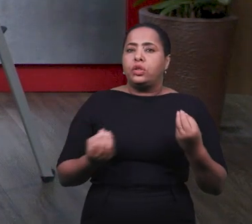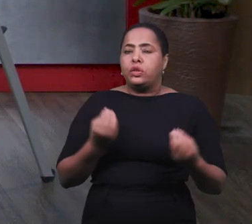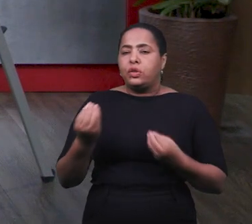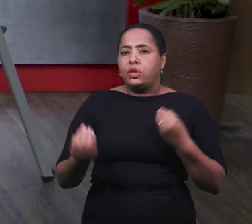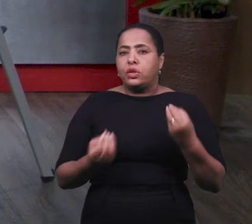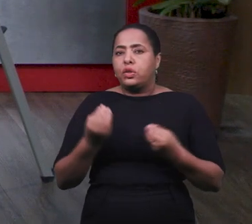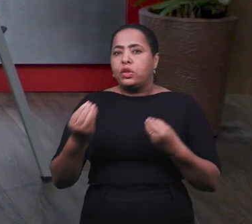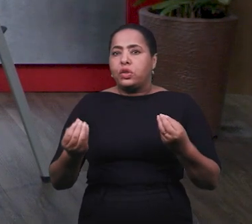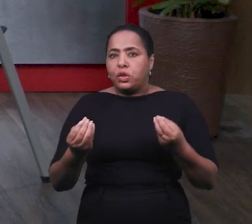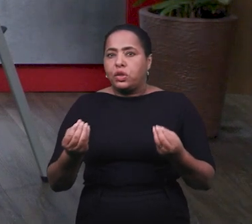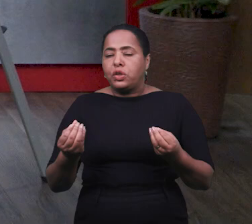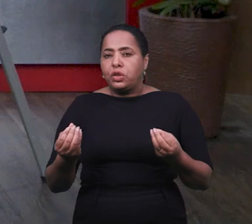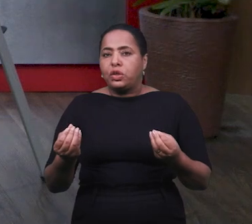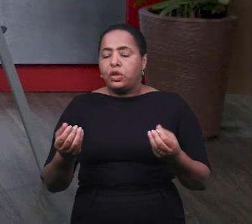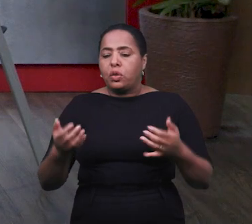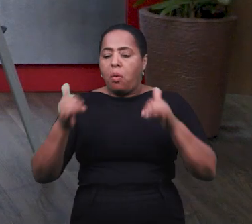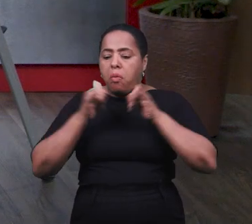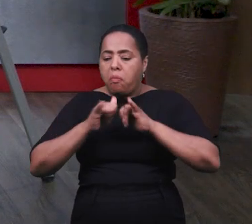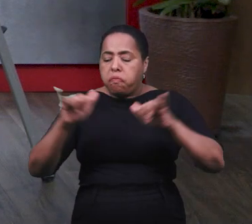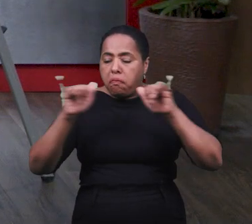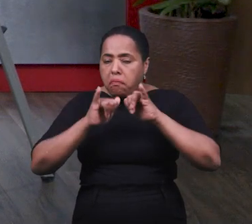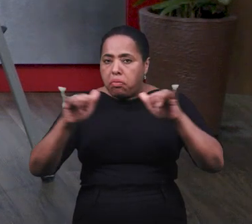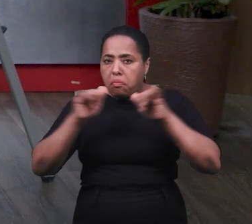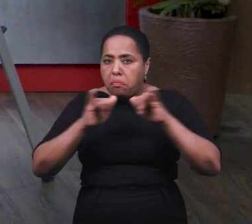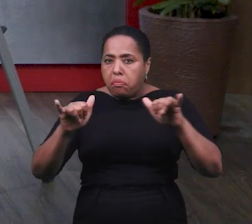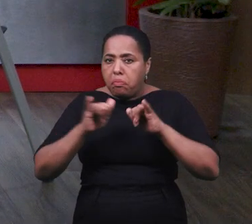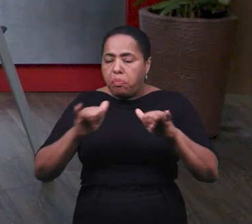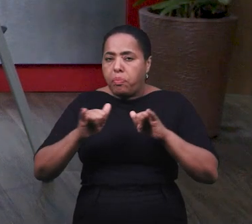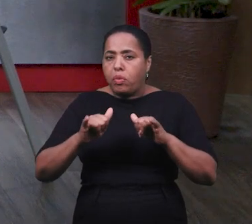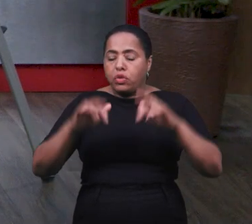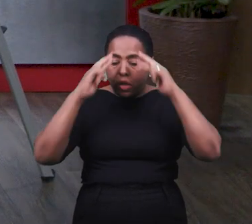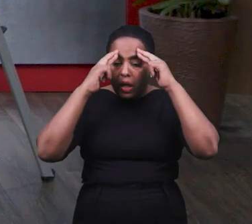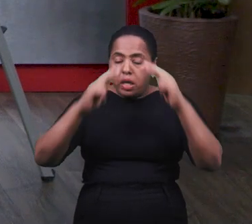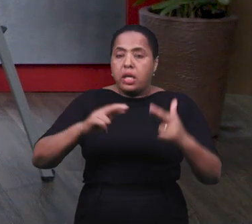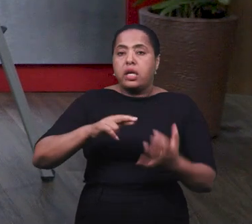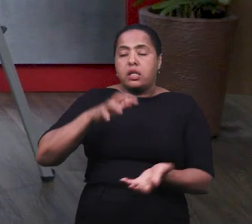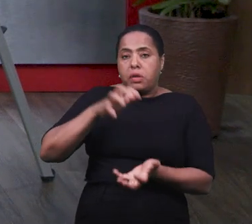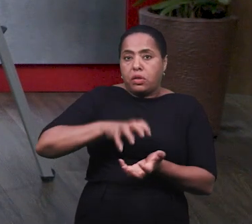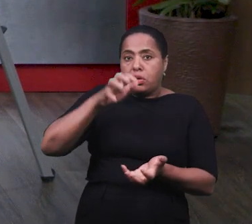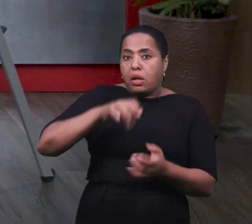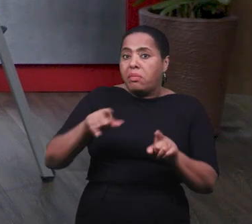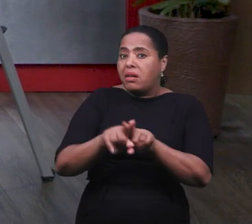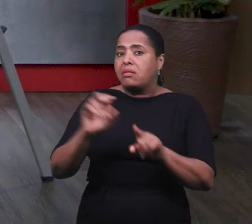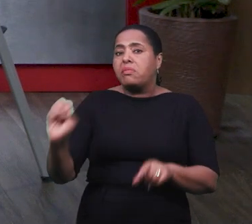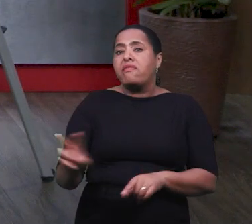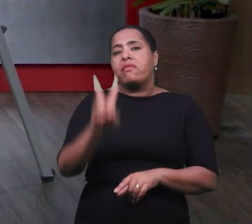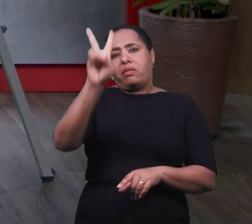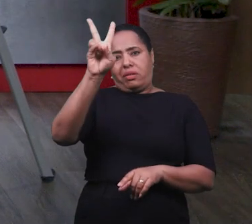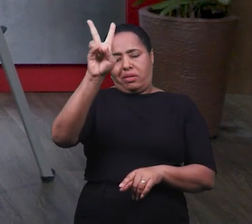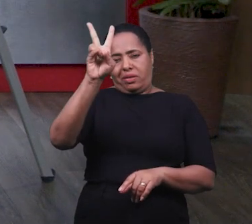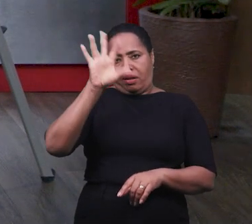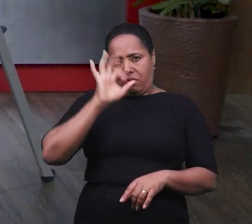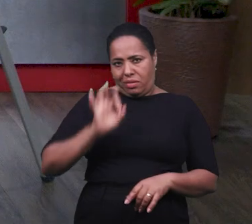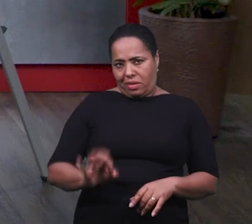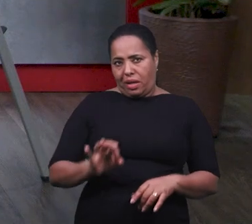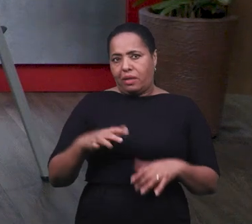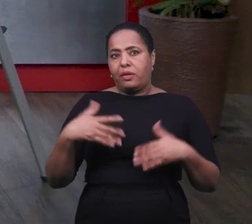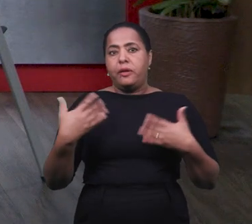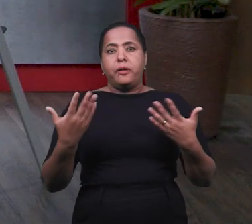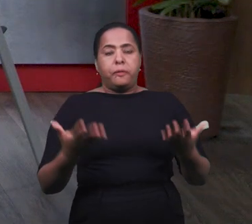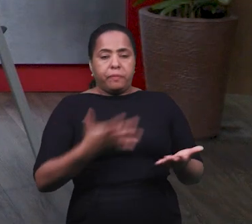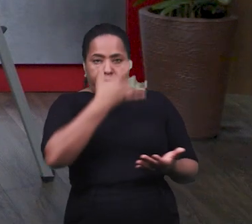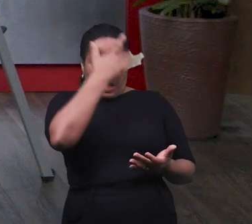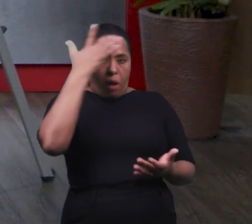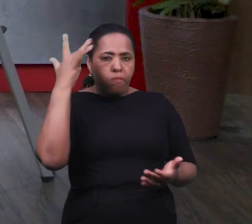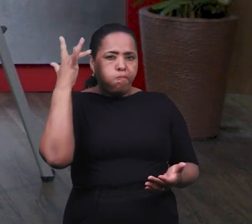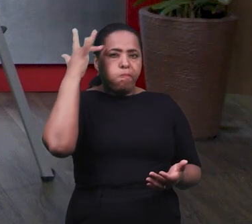dessa conscientização ao tratar os idosos, mas também essa parte da valorização, né? Exatamente. A pessoa com mais experiência, a